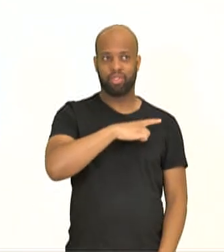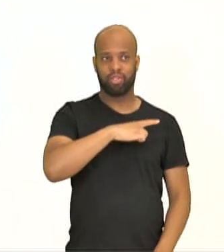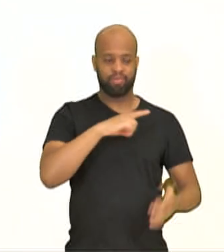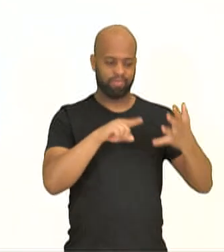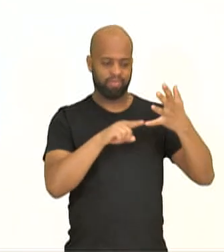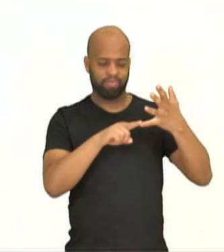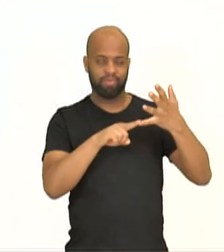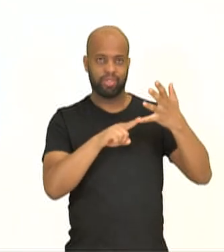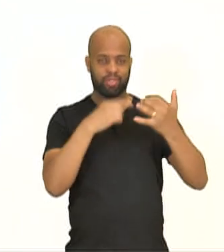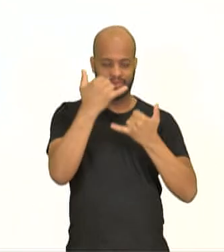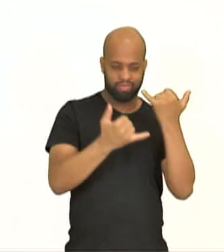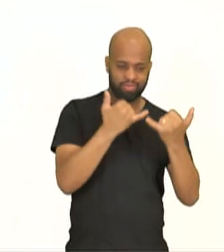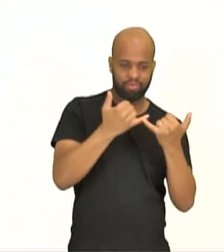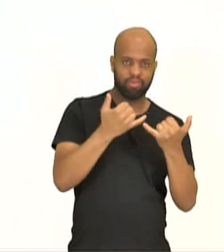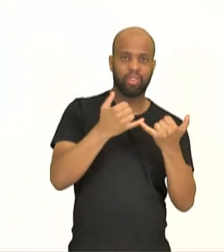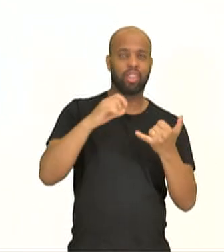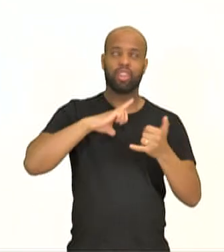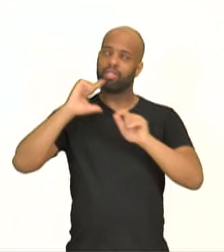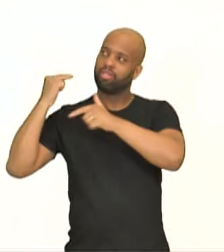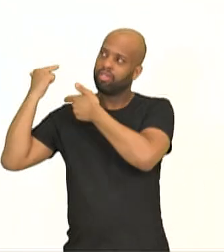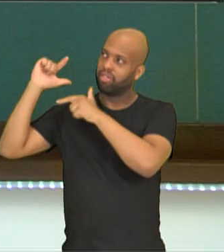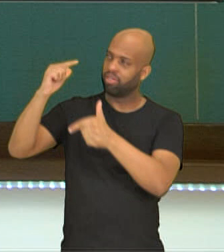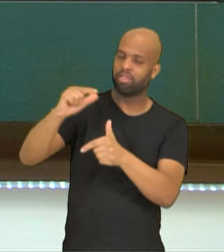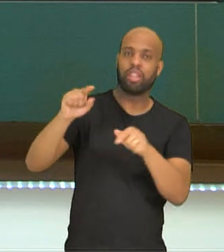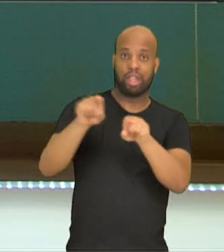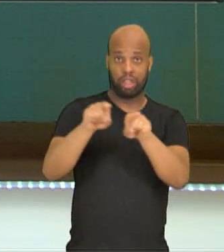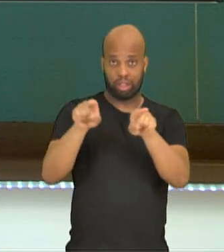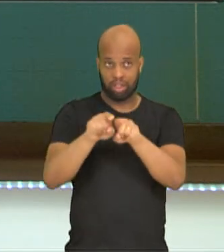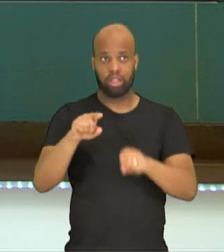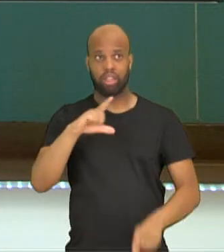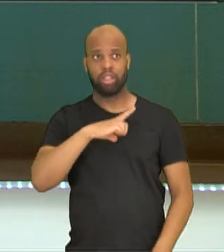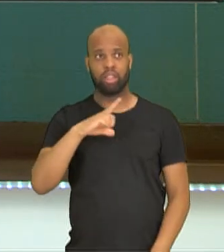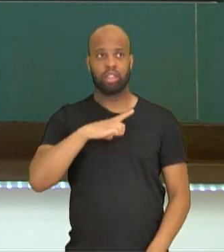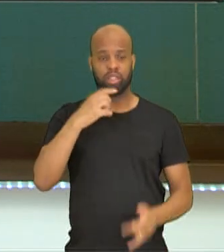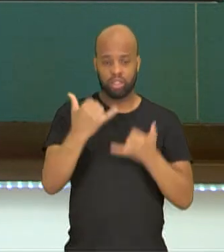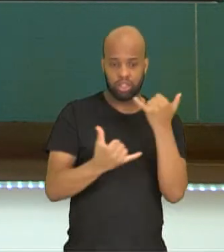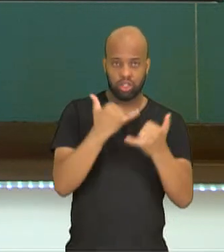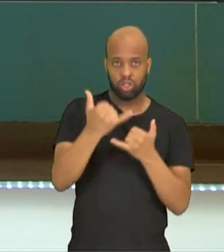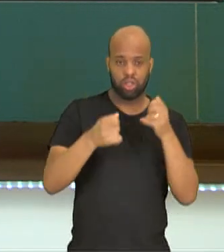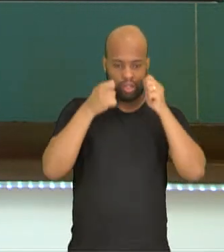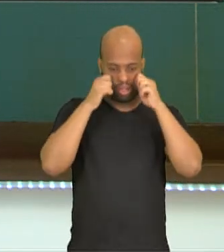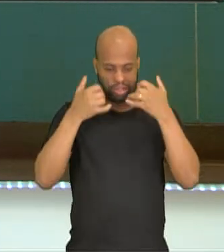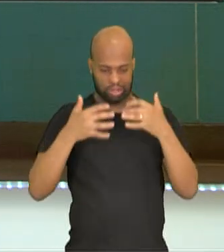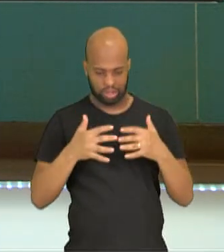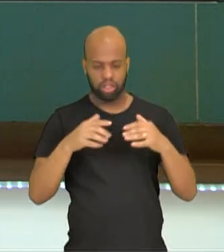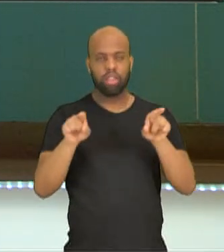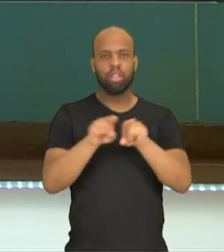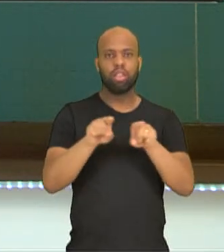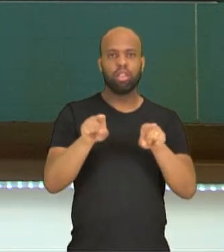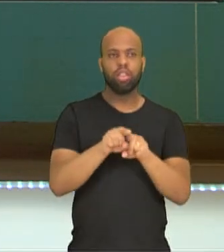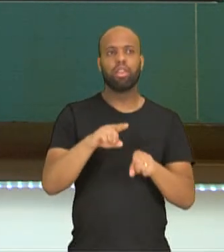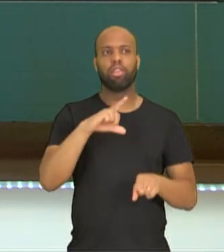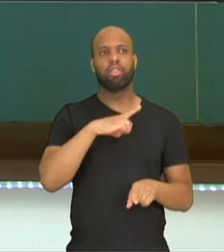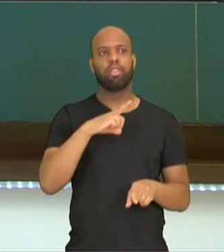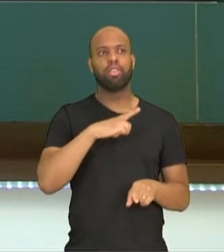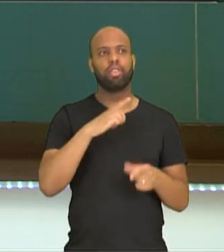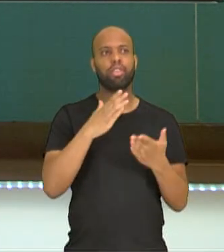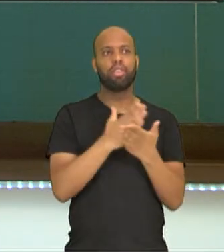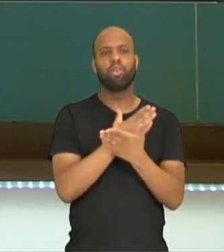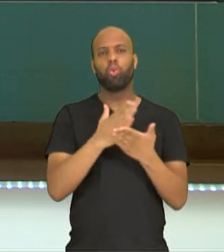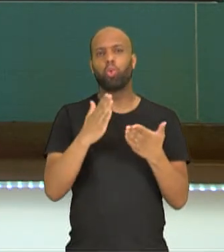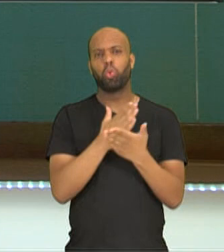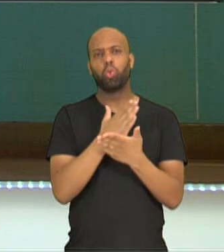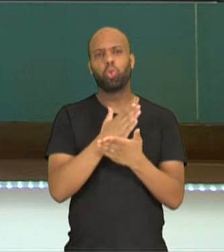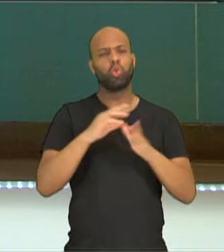isso. Então, nós temos jogos tradicionais, nós temos jogos dramáticos, nós temos